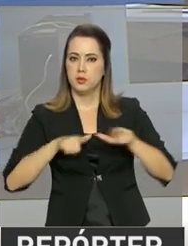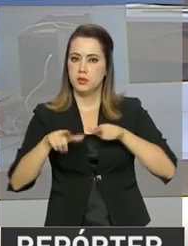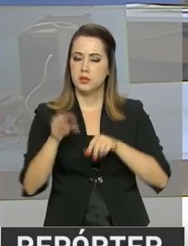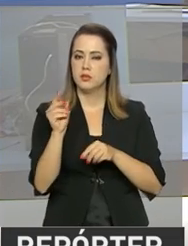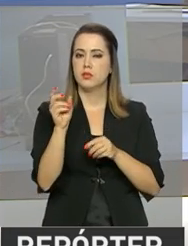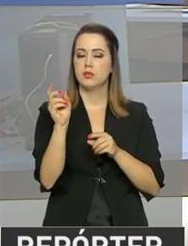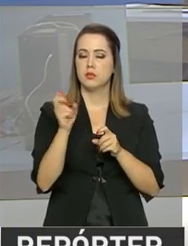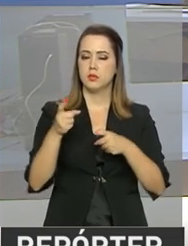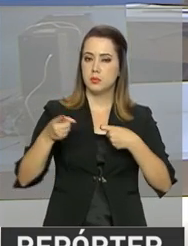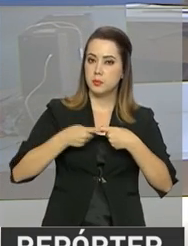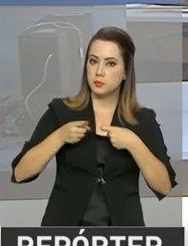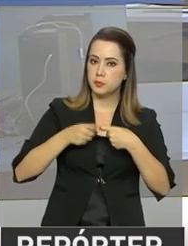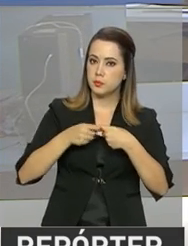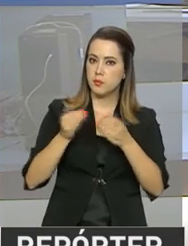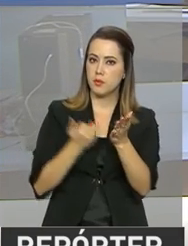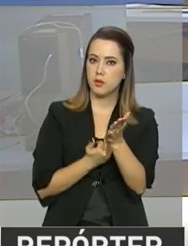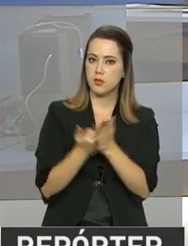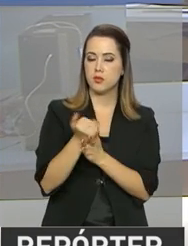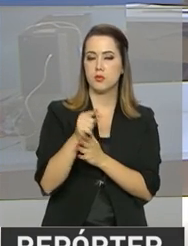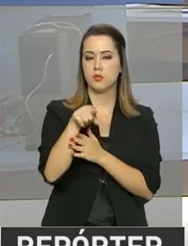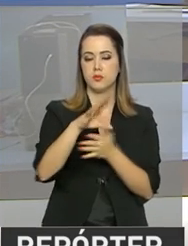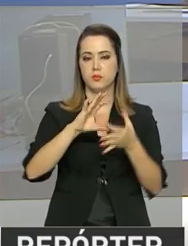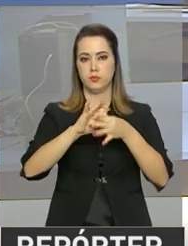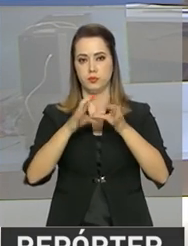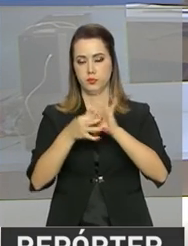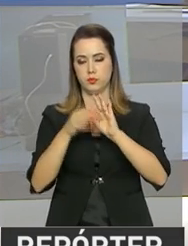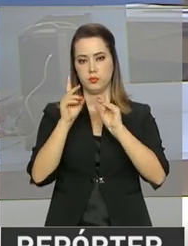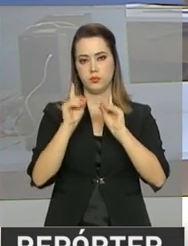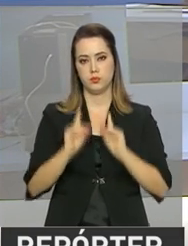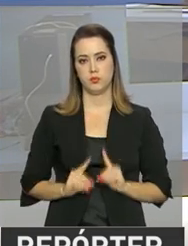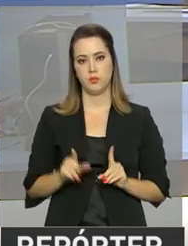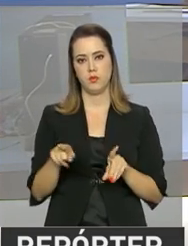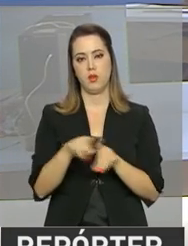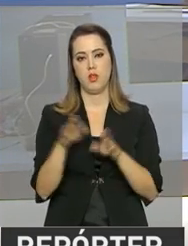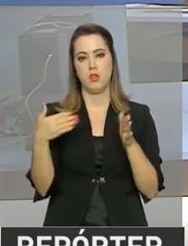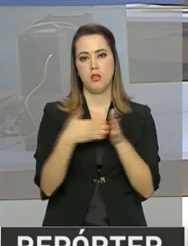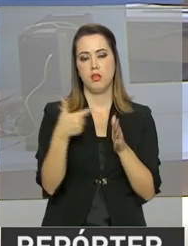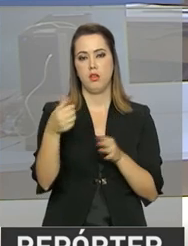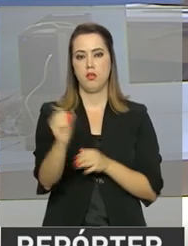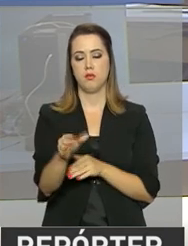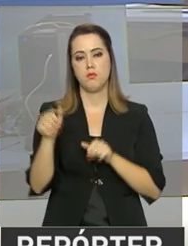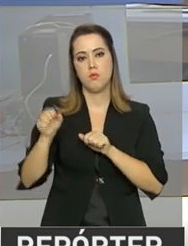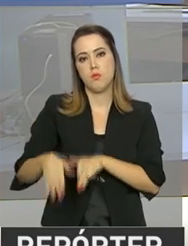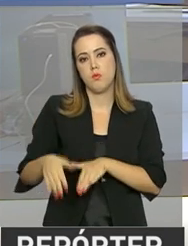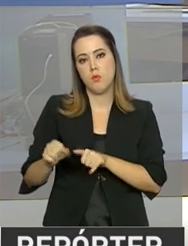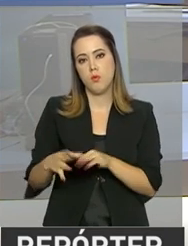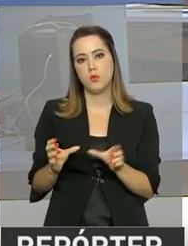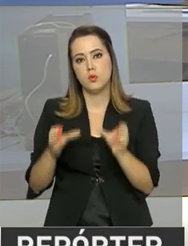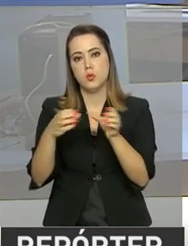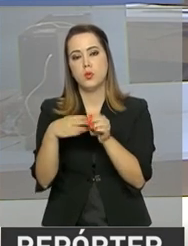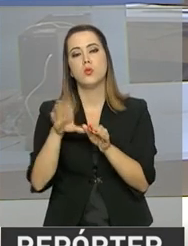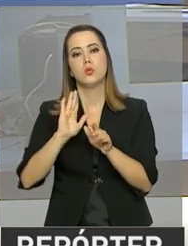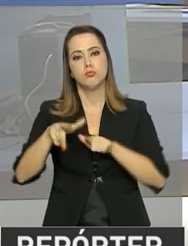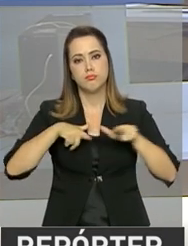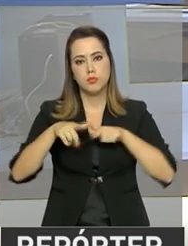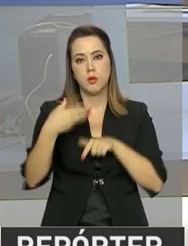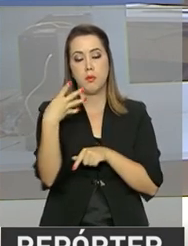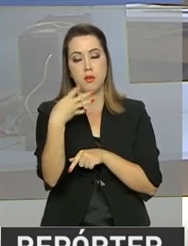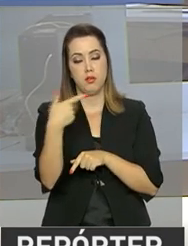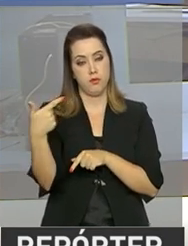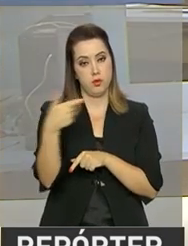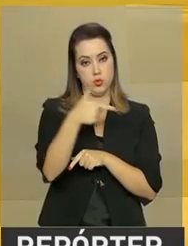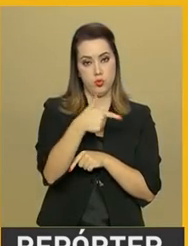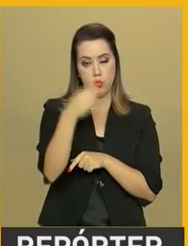O Centro de Operações ligado ao Ministério da Saúde funcionará até o dia 20 de setembro. As equipes estarão mobilizadas 24 horas por